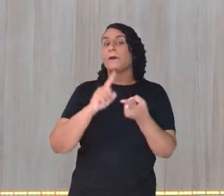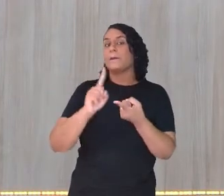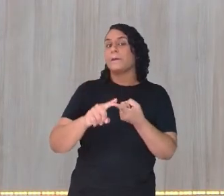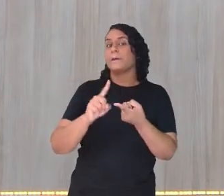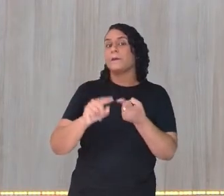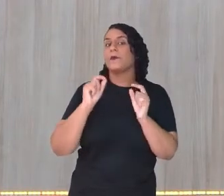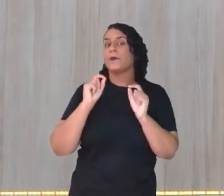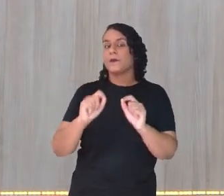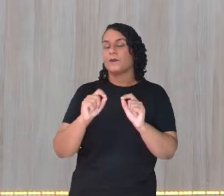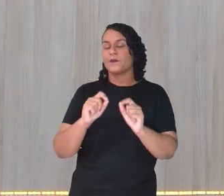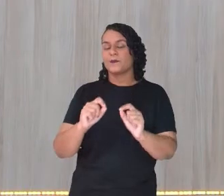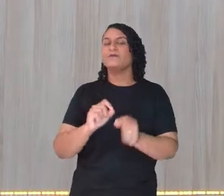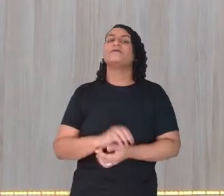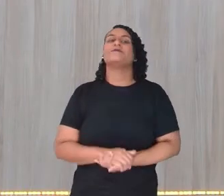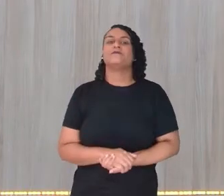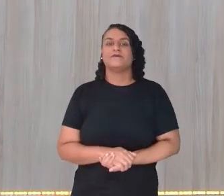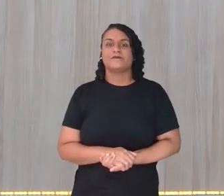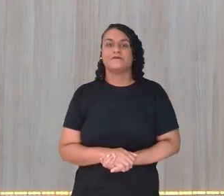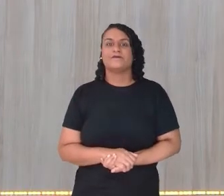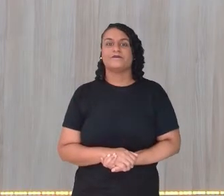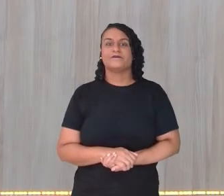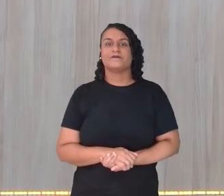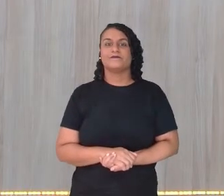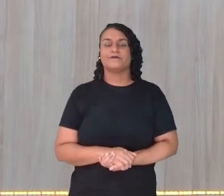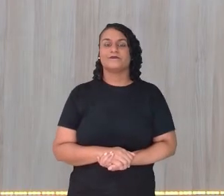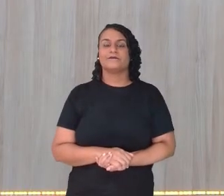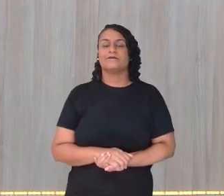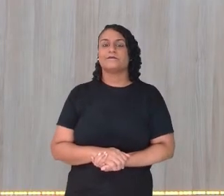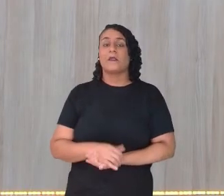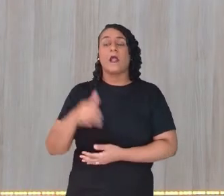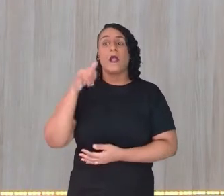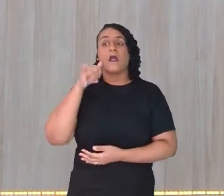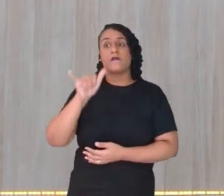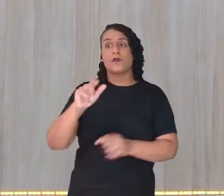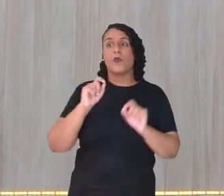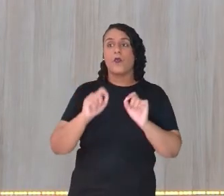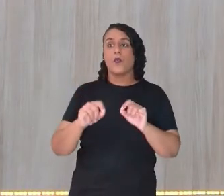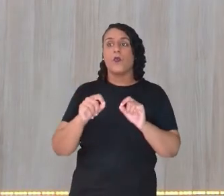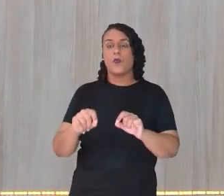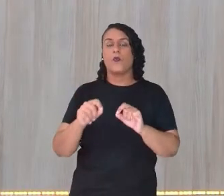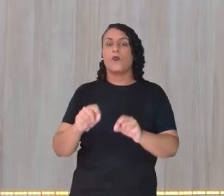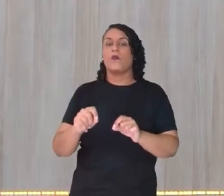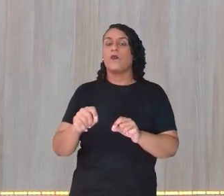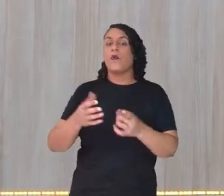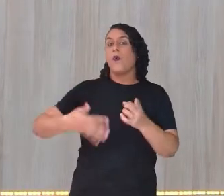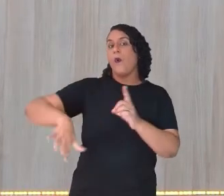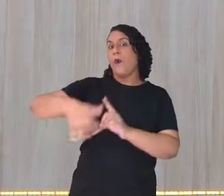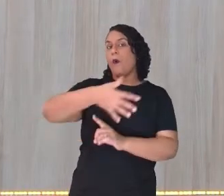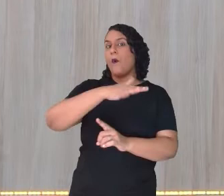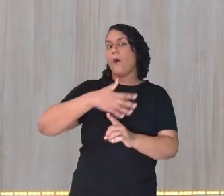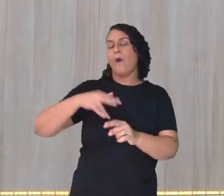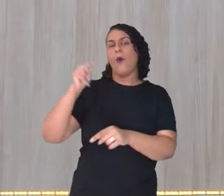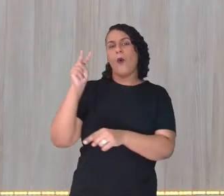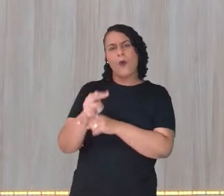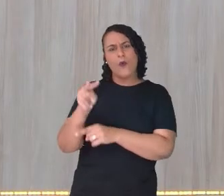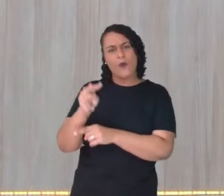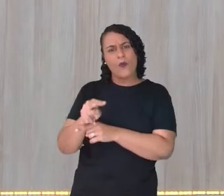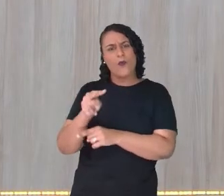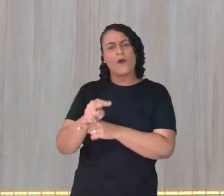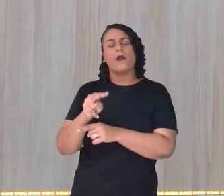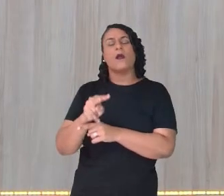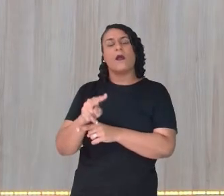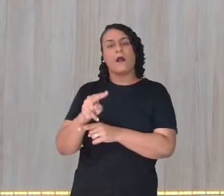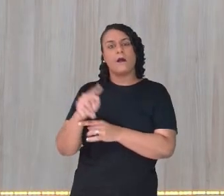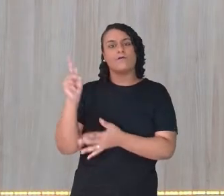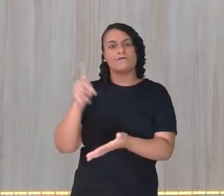a questão aí da prevenção aí em relação ao meio ambiente, ao cuidar desse meio ambiente,